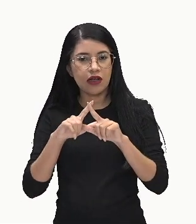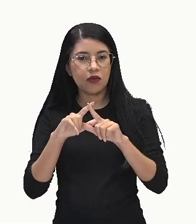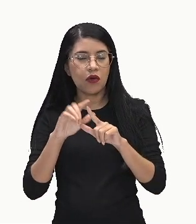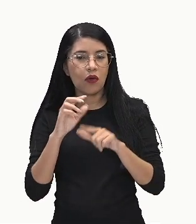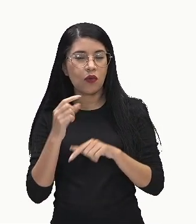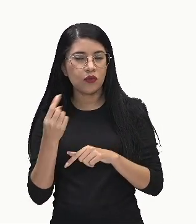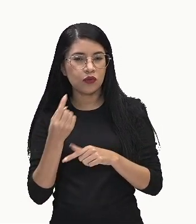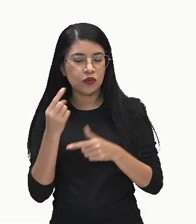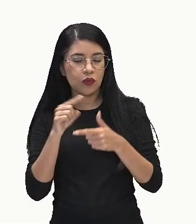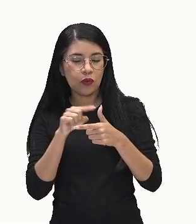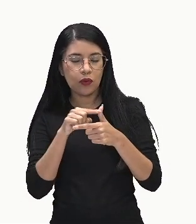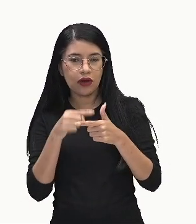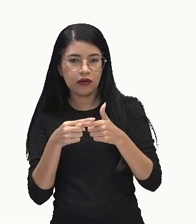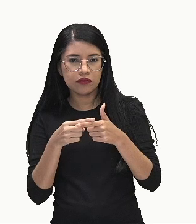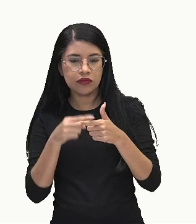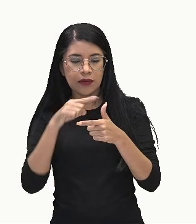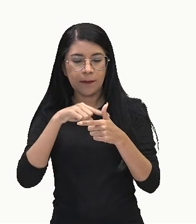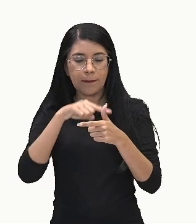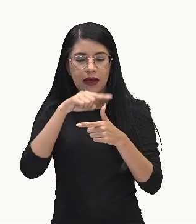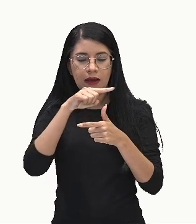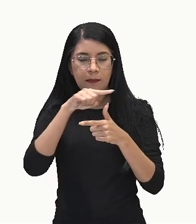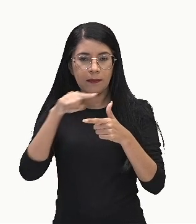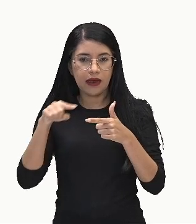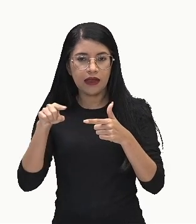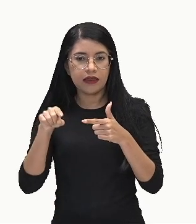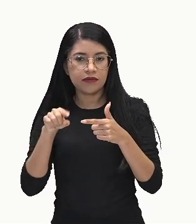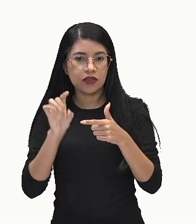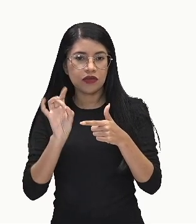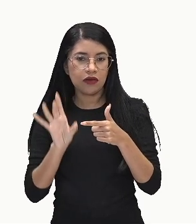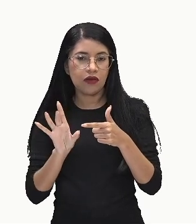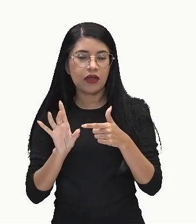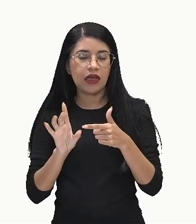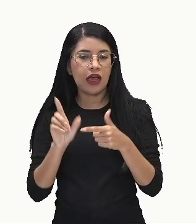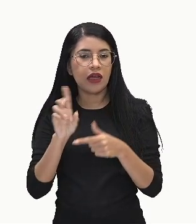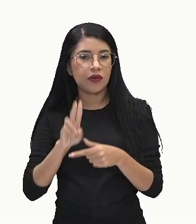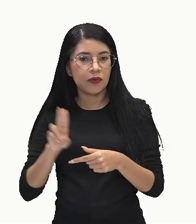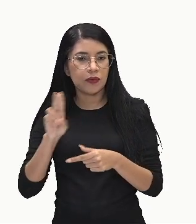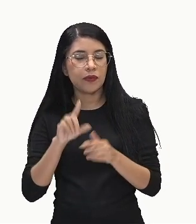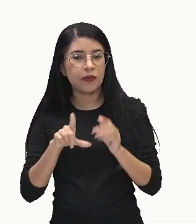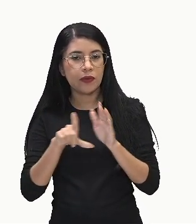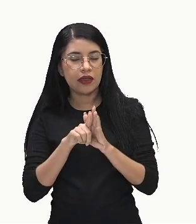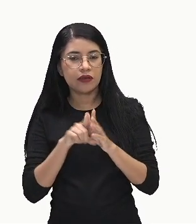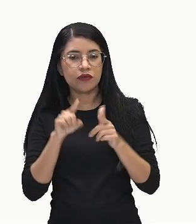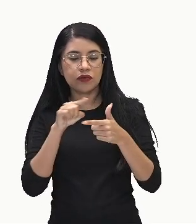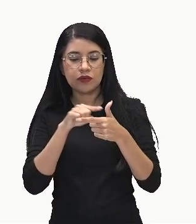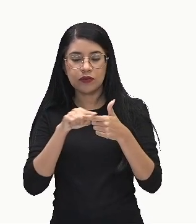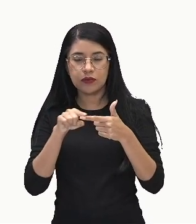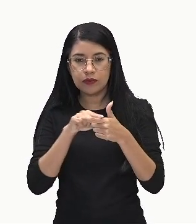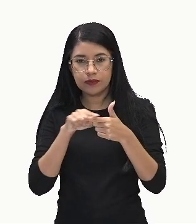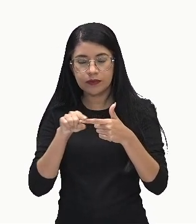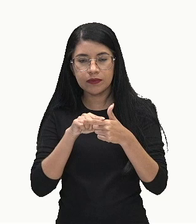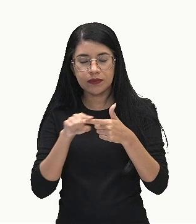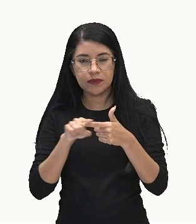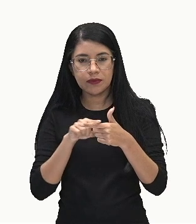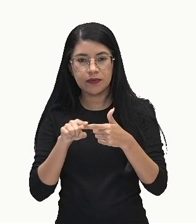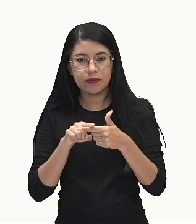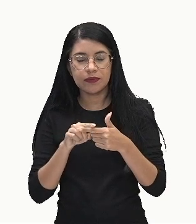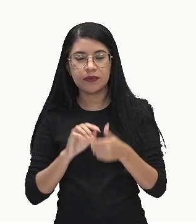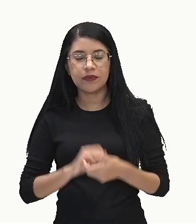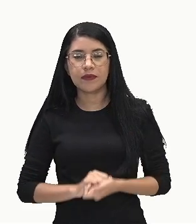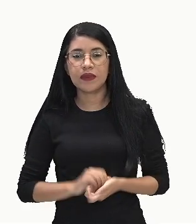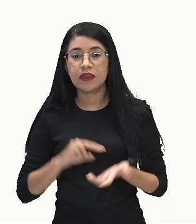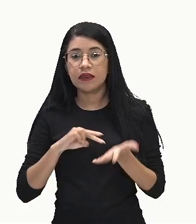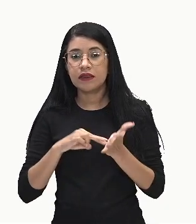e dois lados, usaremos a lei dos cossenos. Então, o que ele está falando para nós aqui?